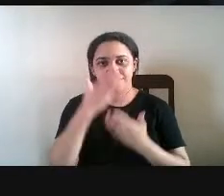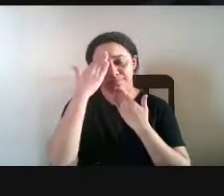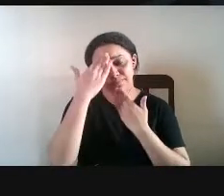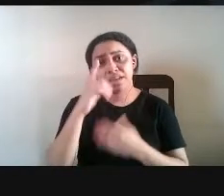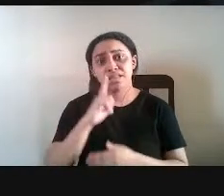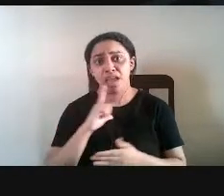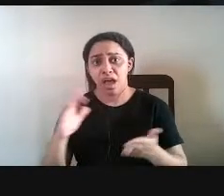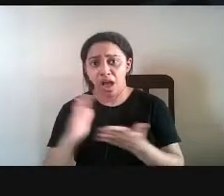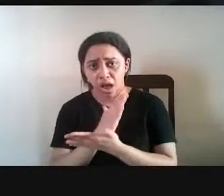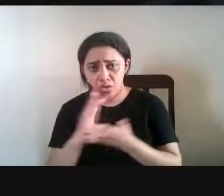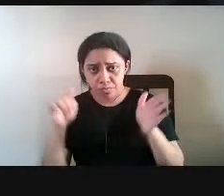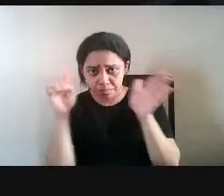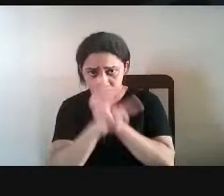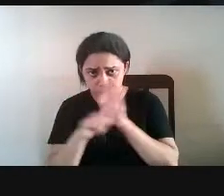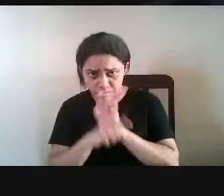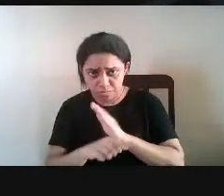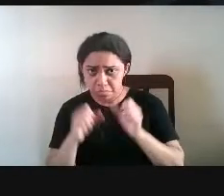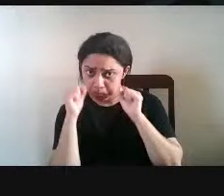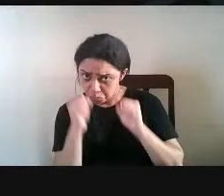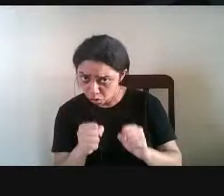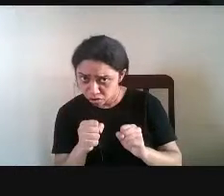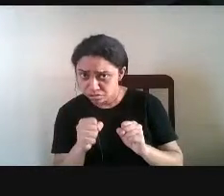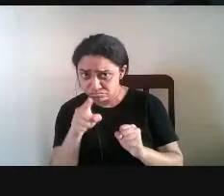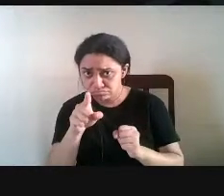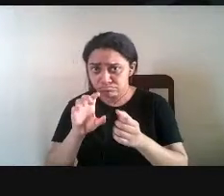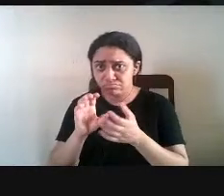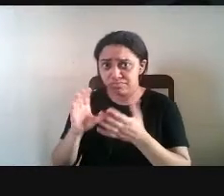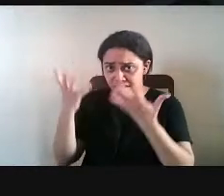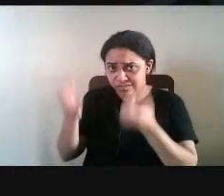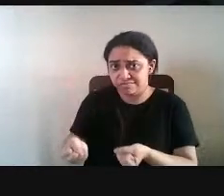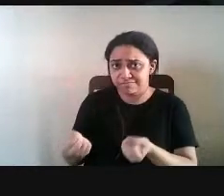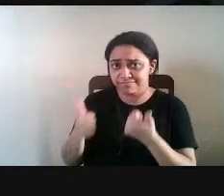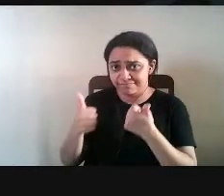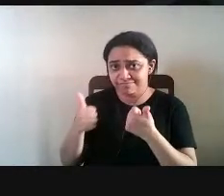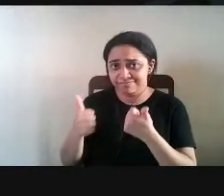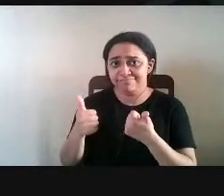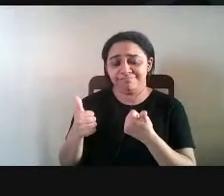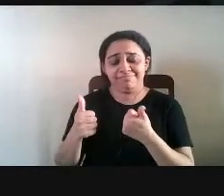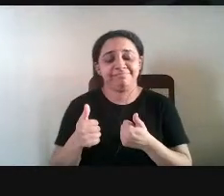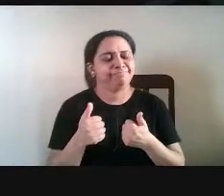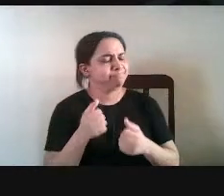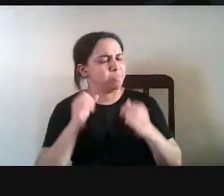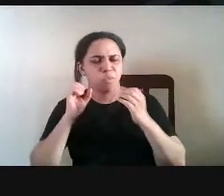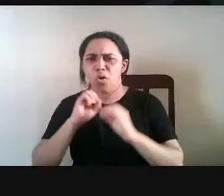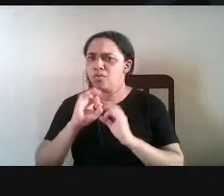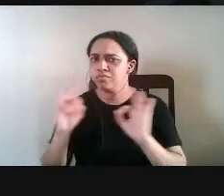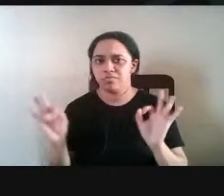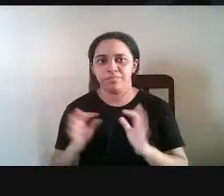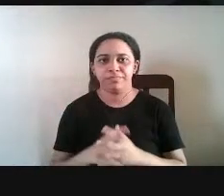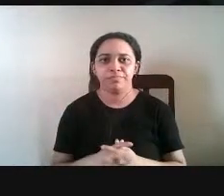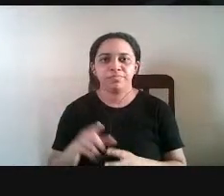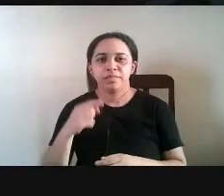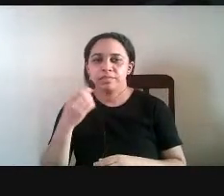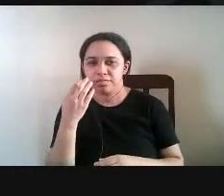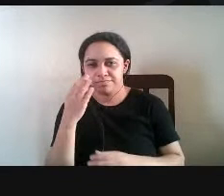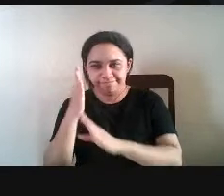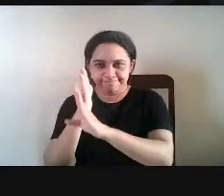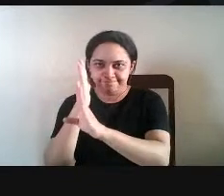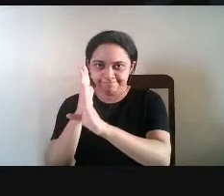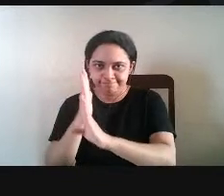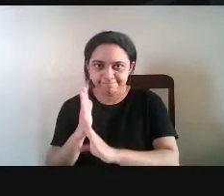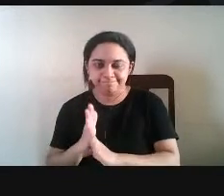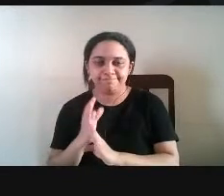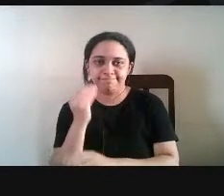a senhora pode colocar para a senhora? Pode, sim, pode. Ah, certo. Deixa eu só localizar aqui. Enquanto a senhora estava falando,